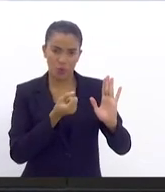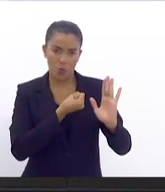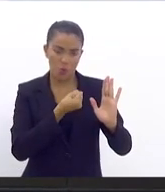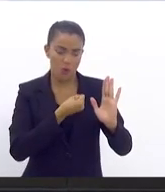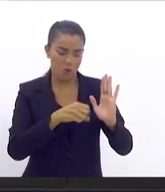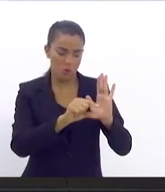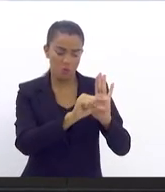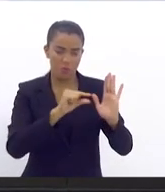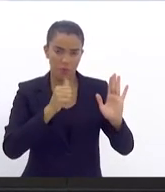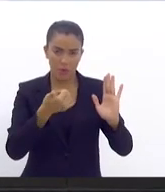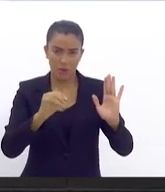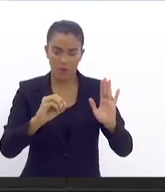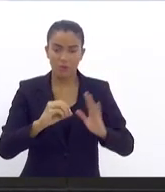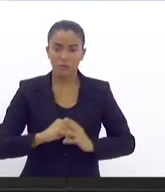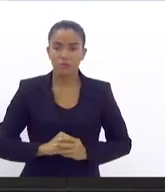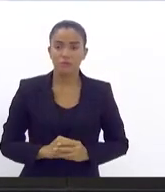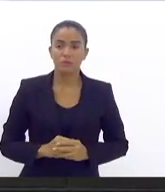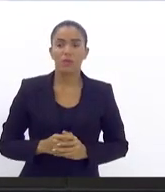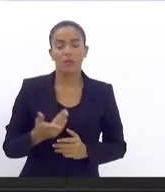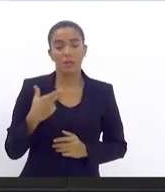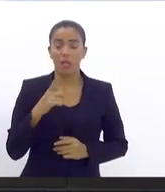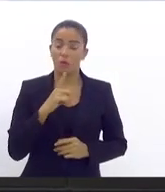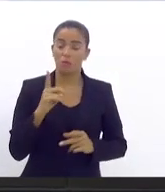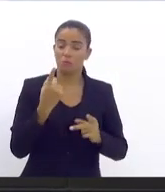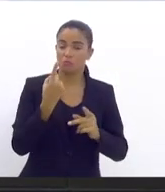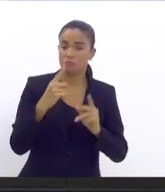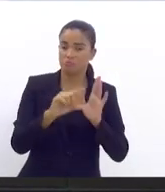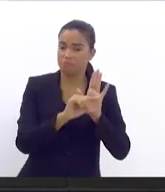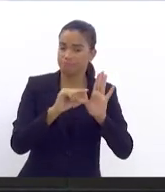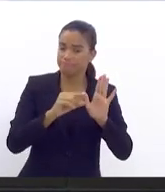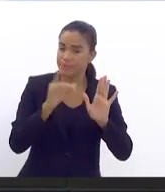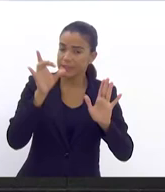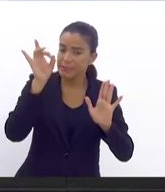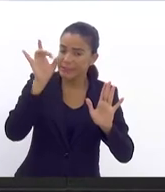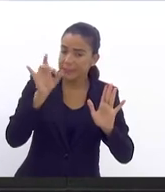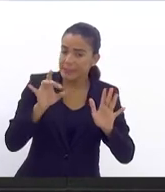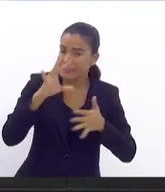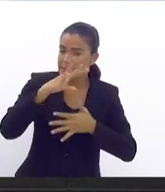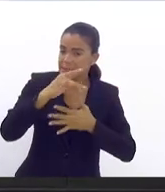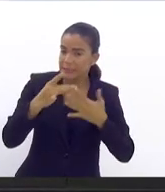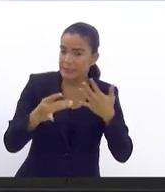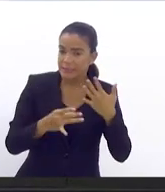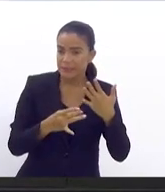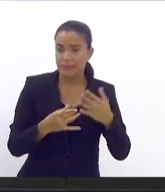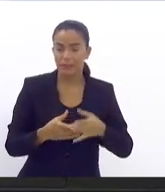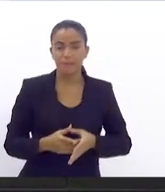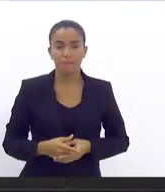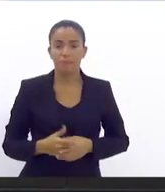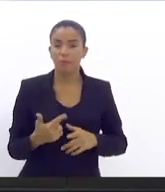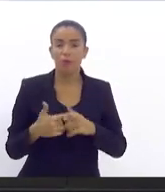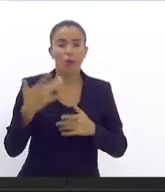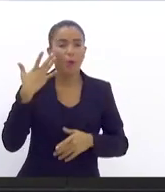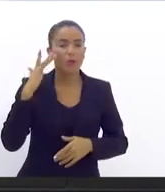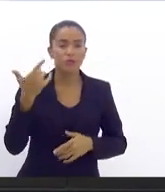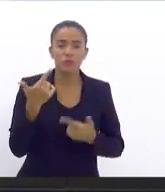projeto aqui meritório que eu considero que possamos enfrentar a matéria, porque não vai haver juízo